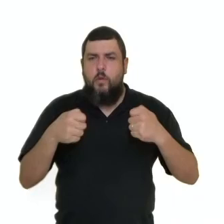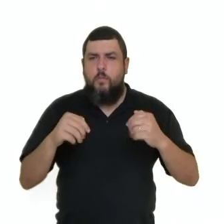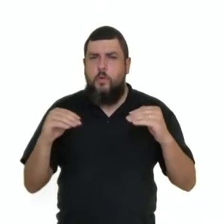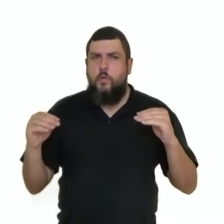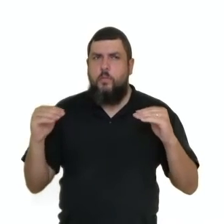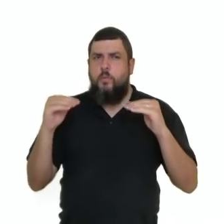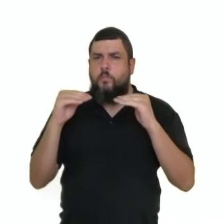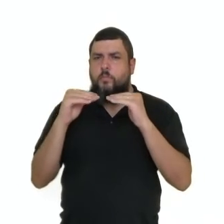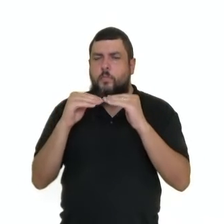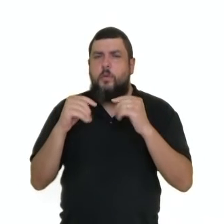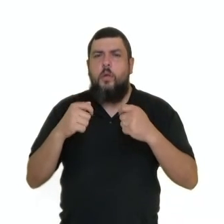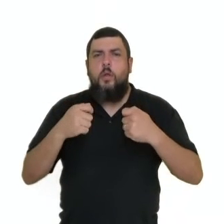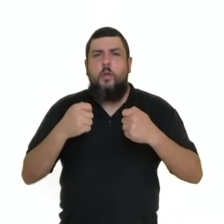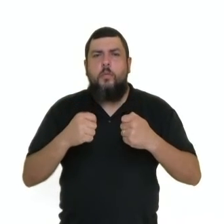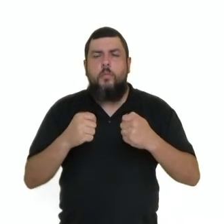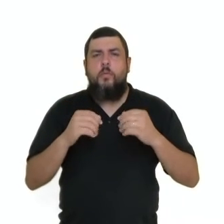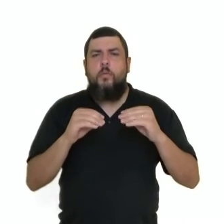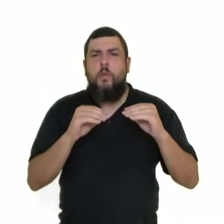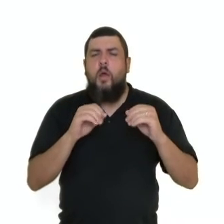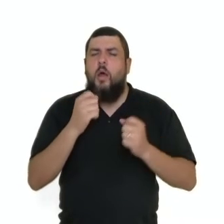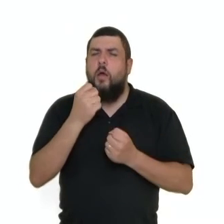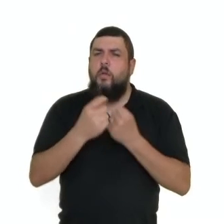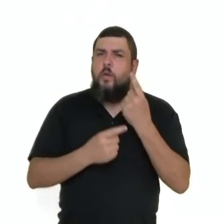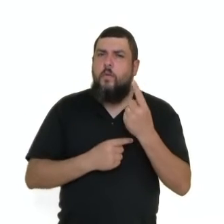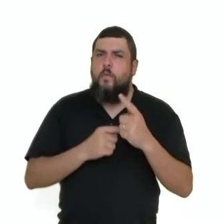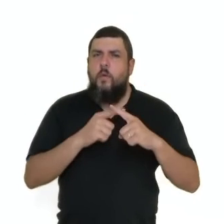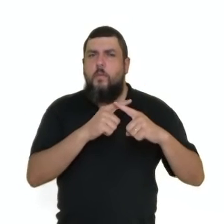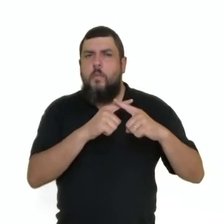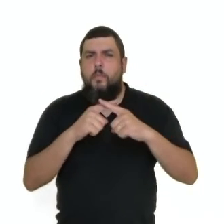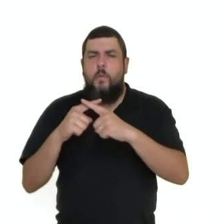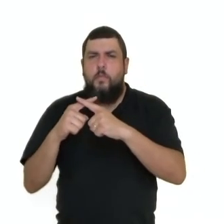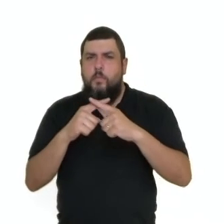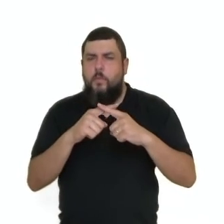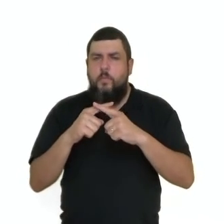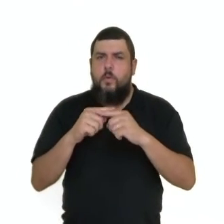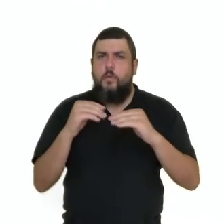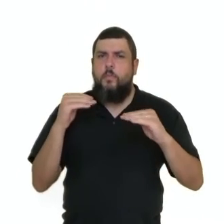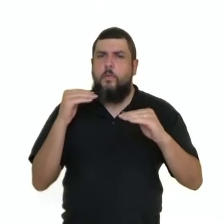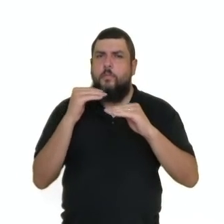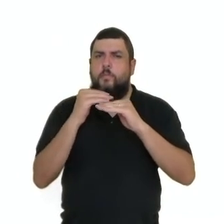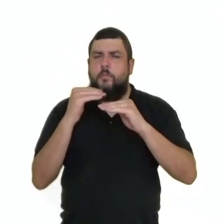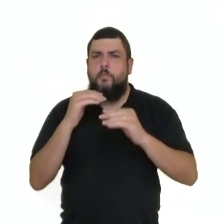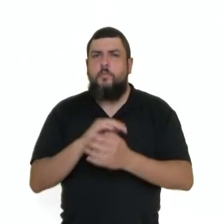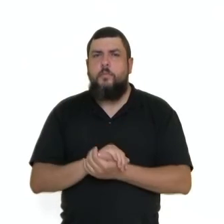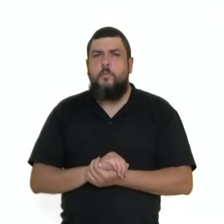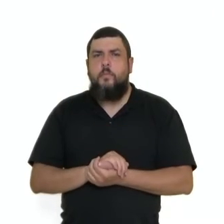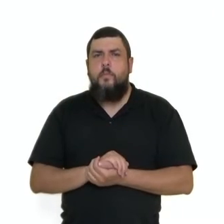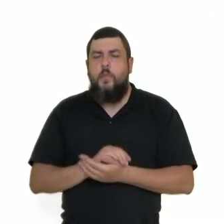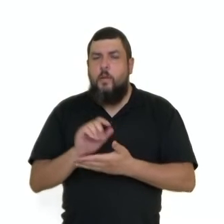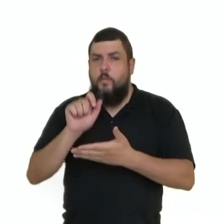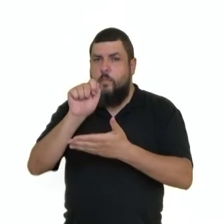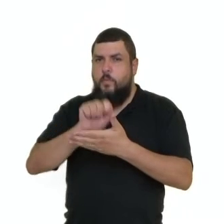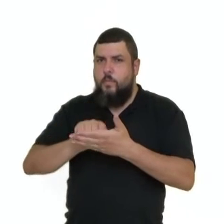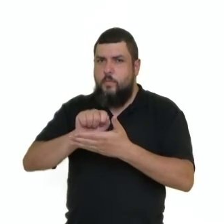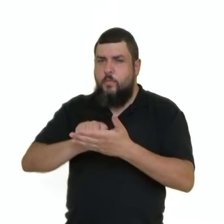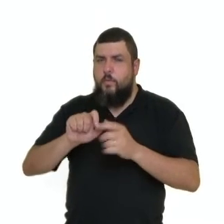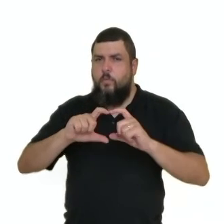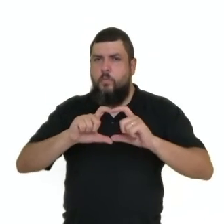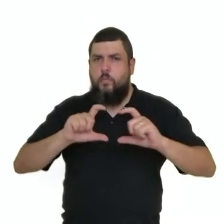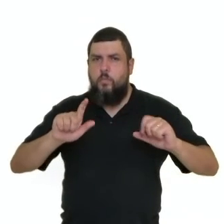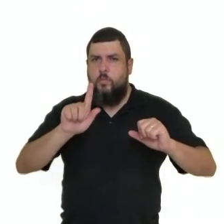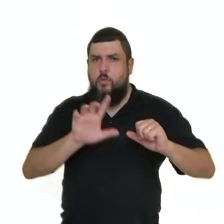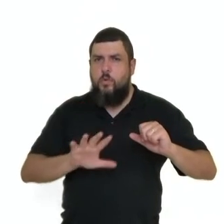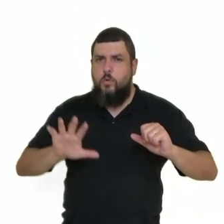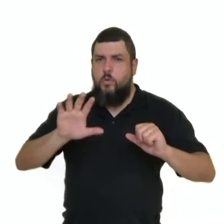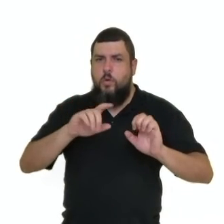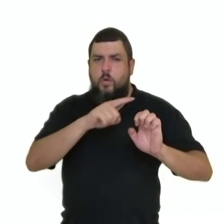fazer balanceamento e, às vezes, multiplicações para que os elétrons fiquem na mesma quantidade. Para escrever a equação global, você elimina os